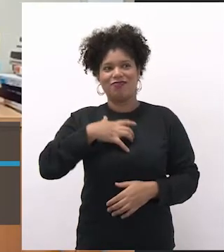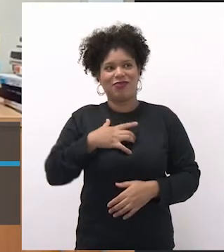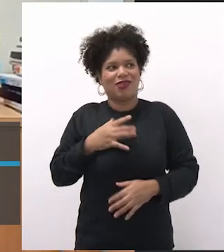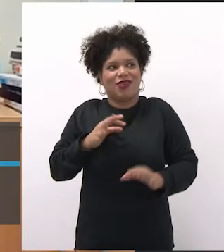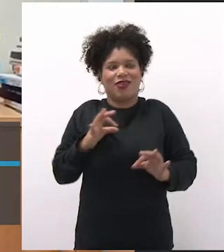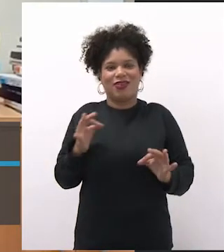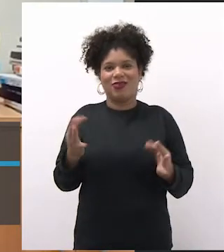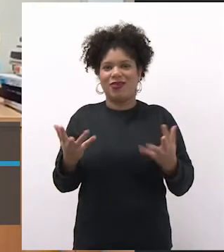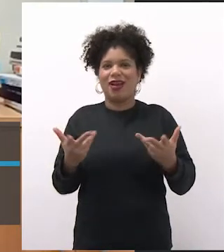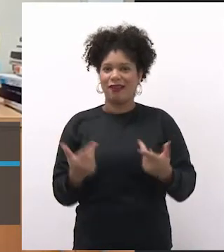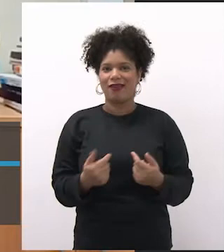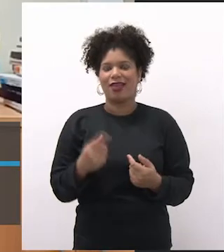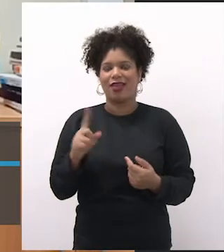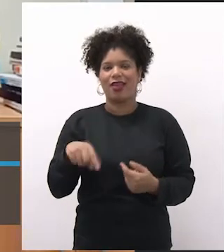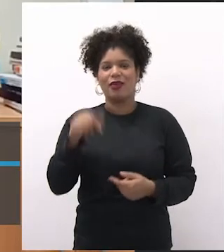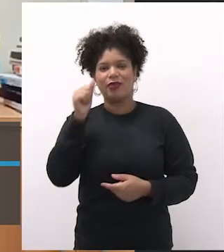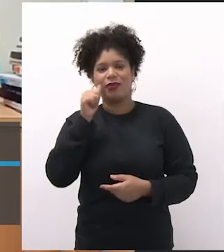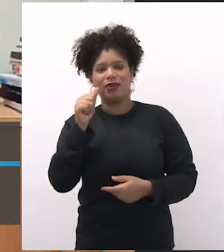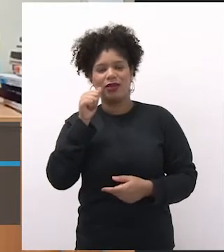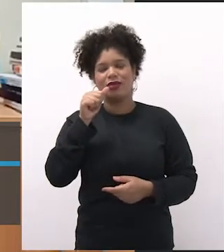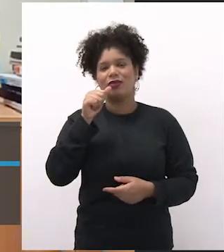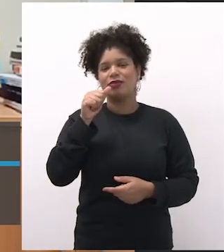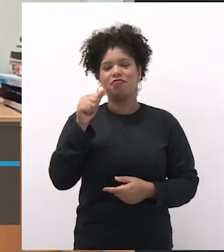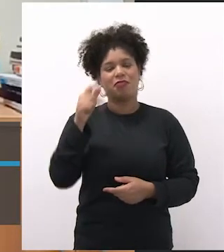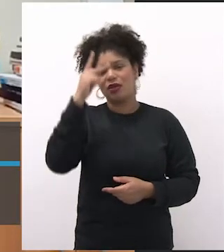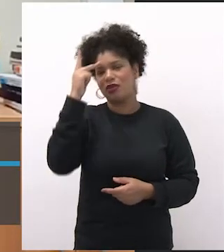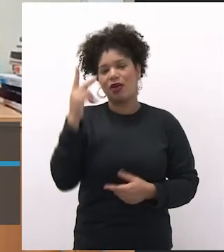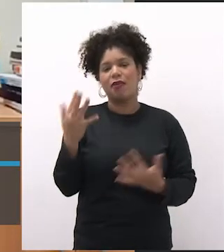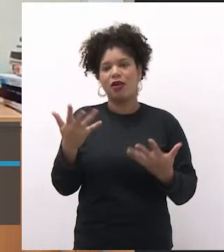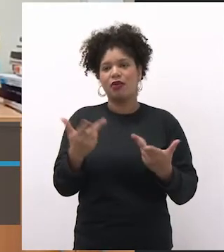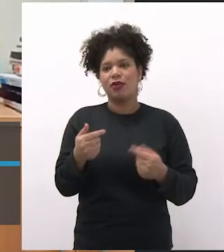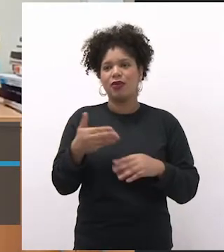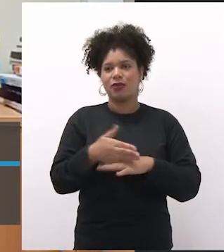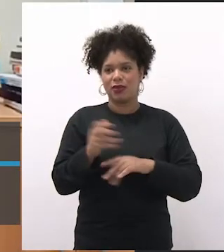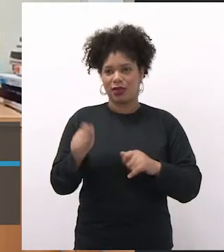né? E muito bacana mesmo, Jaci.